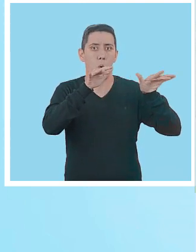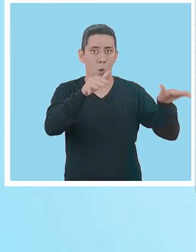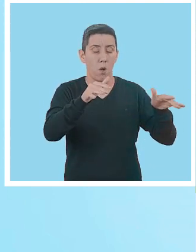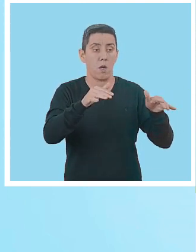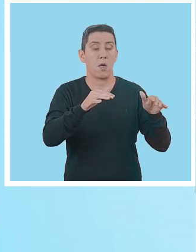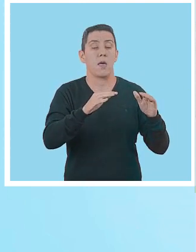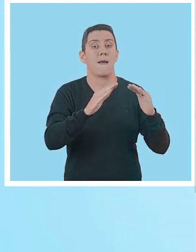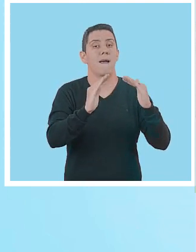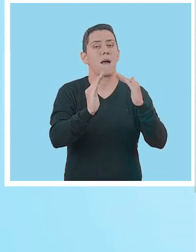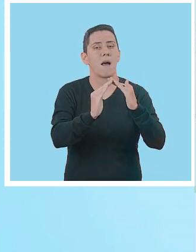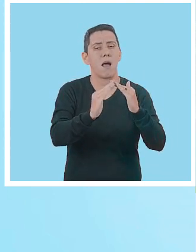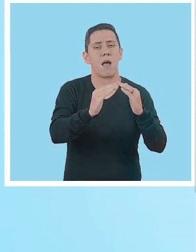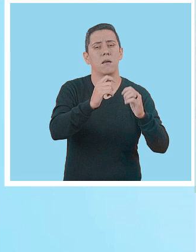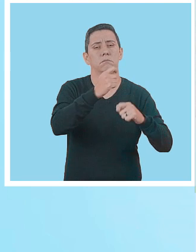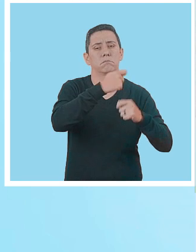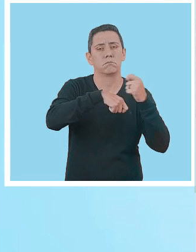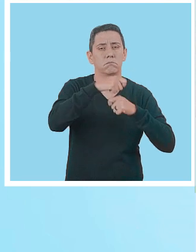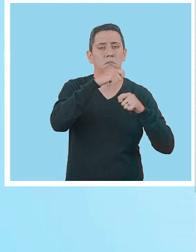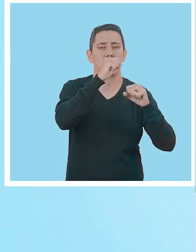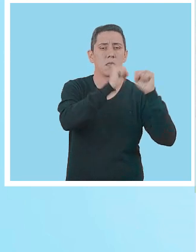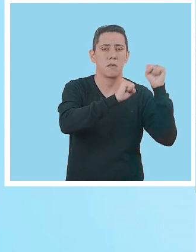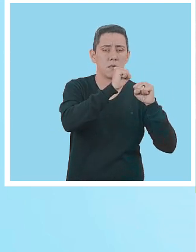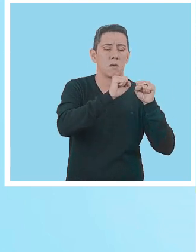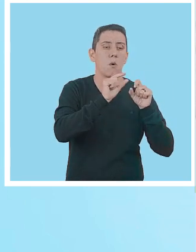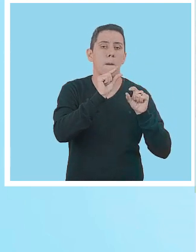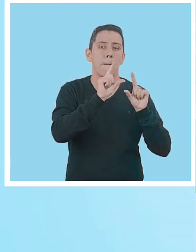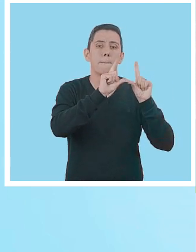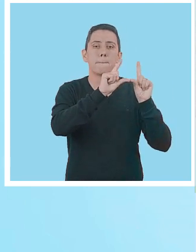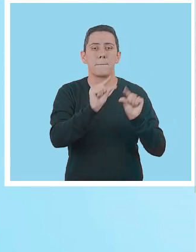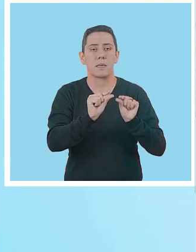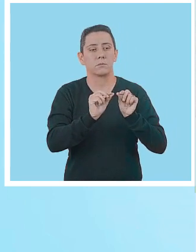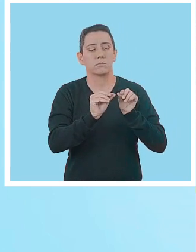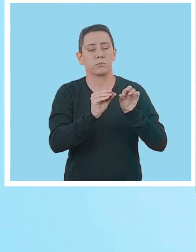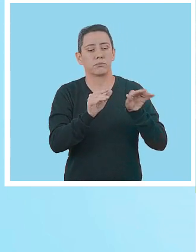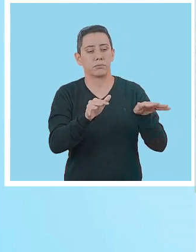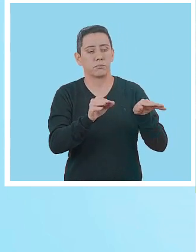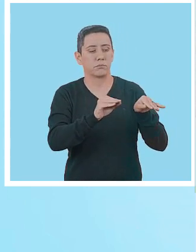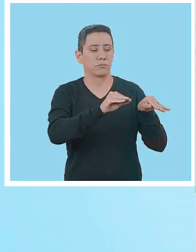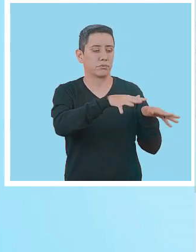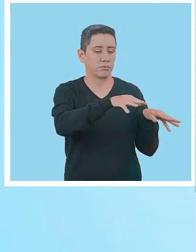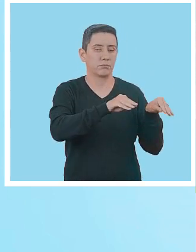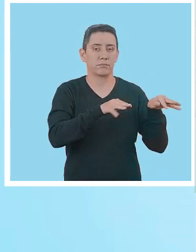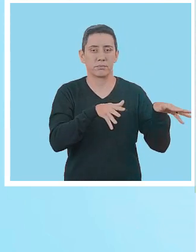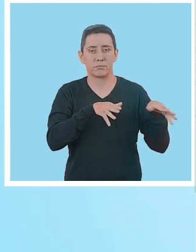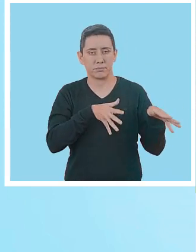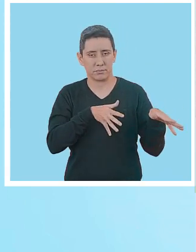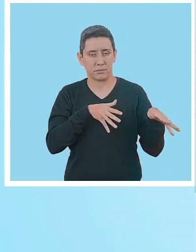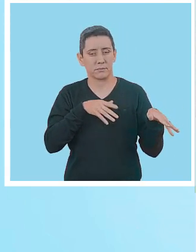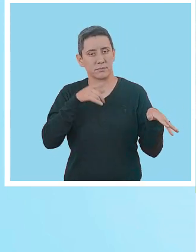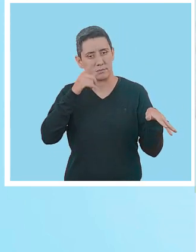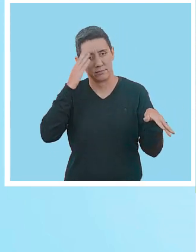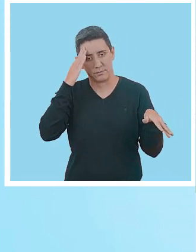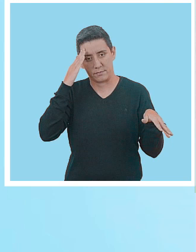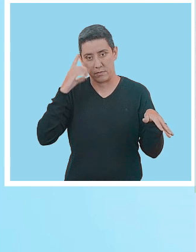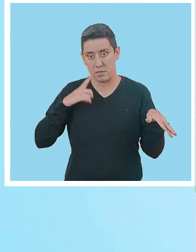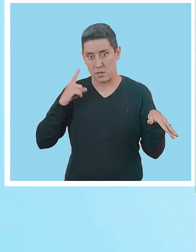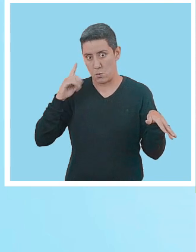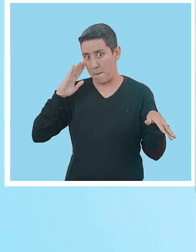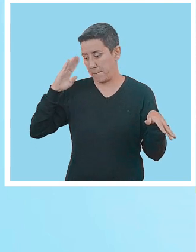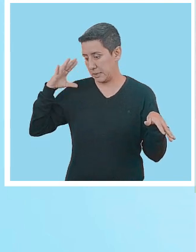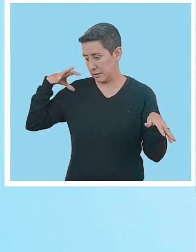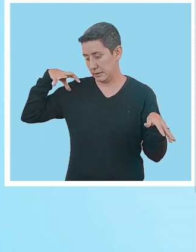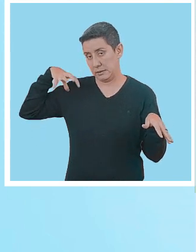o comércio então é mais ou menos eles são Panorama da geração centralizada você tem uma grande fonte de geração